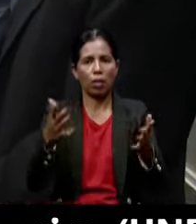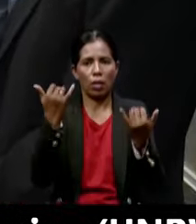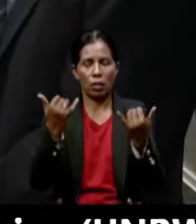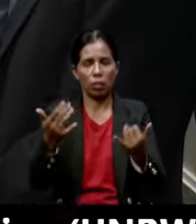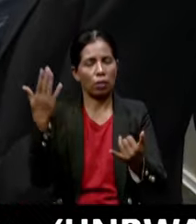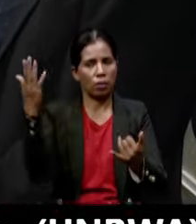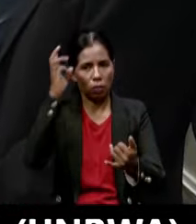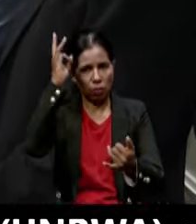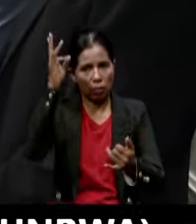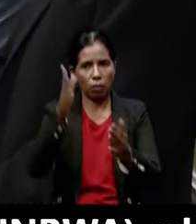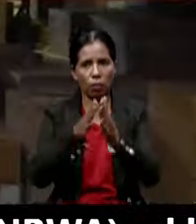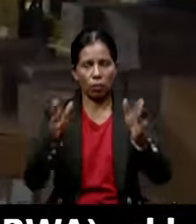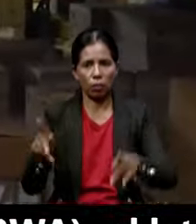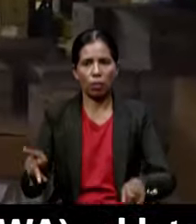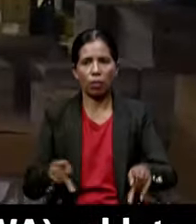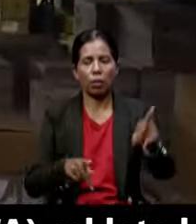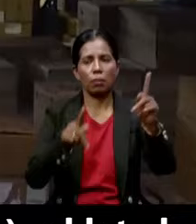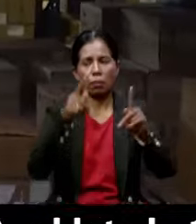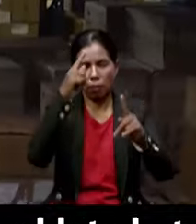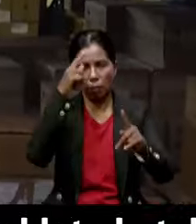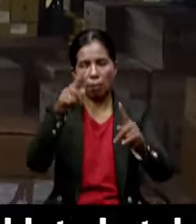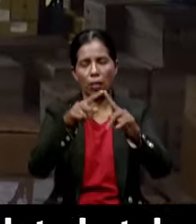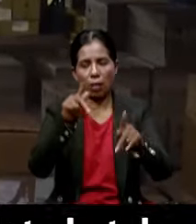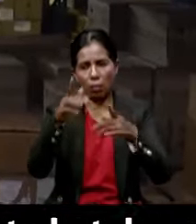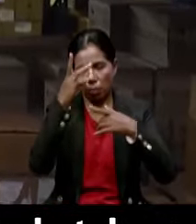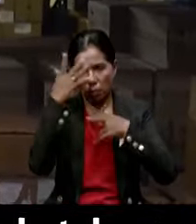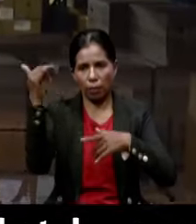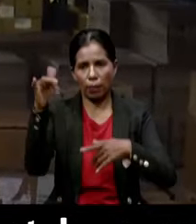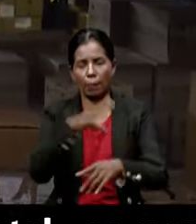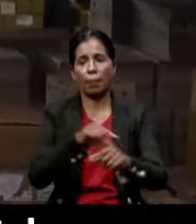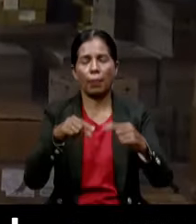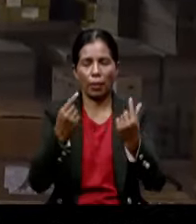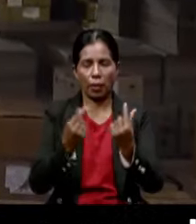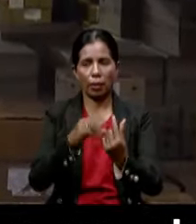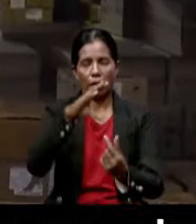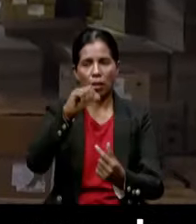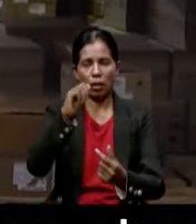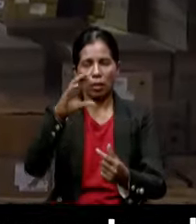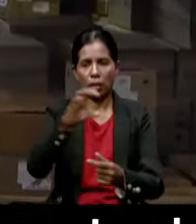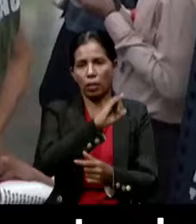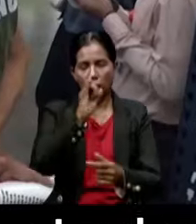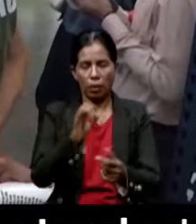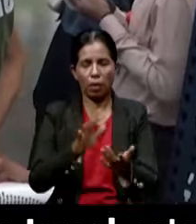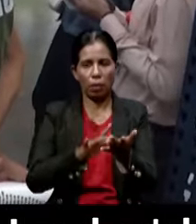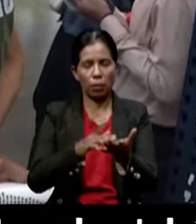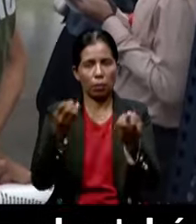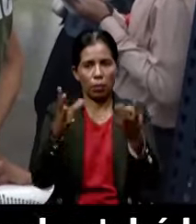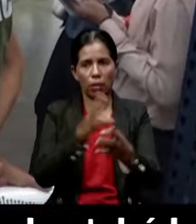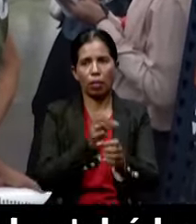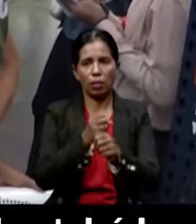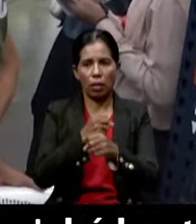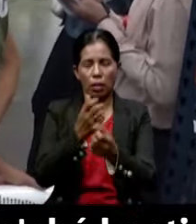ne, sai preocupação público, liu-liu para paciente sirã. E a inspeção, né, equipa conjunta identifica em Moruk suficiente ela a